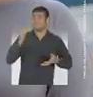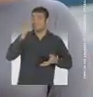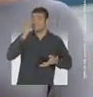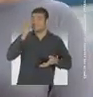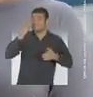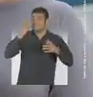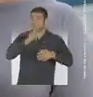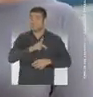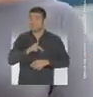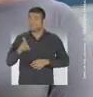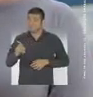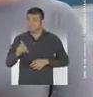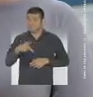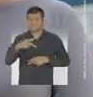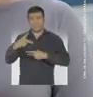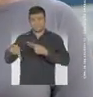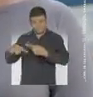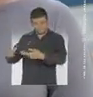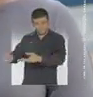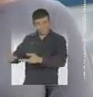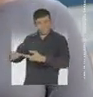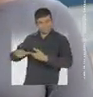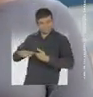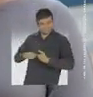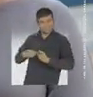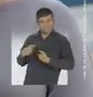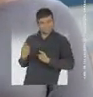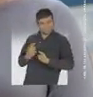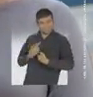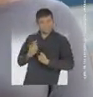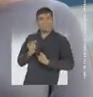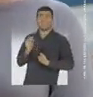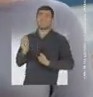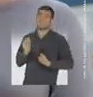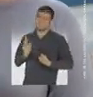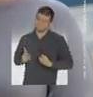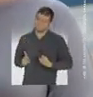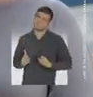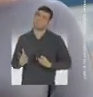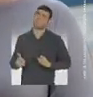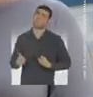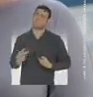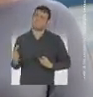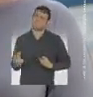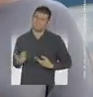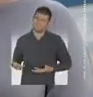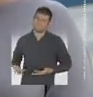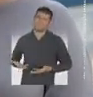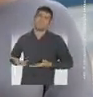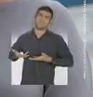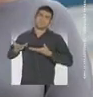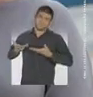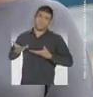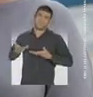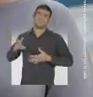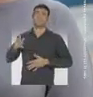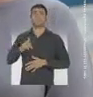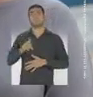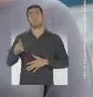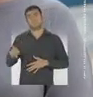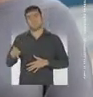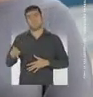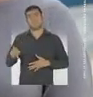Nesse Dia dos Professores, um presente que nós, educadores, gostaríamos de ganhar é a continuidade da valorização